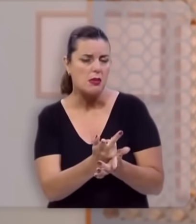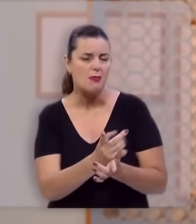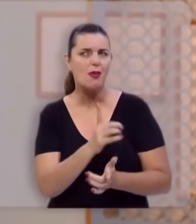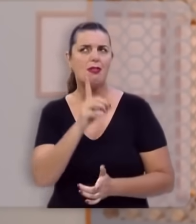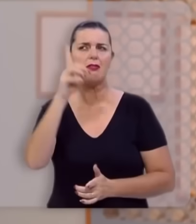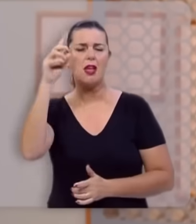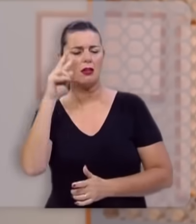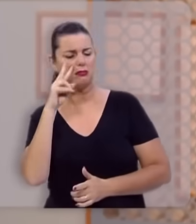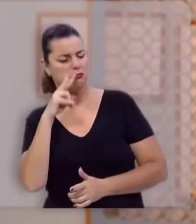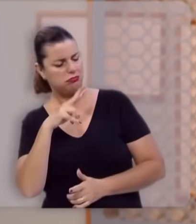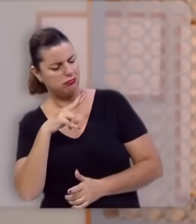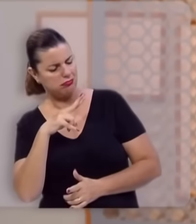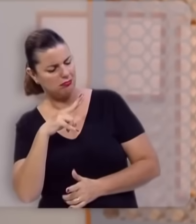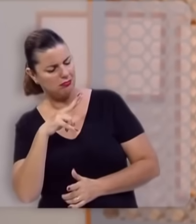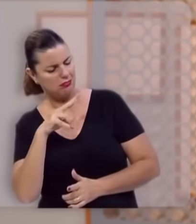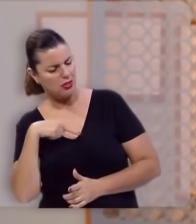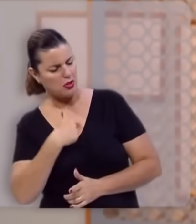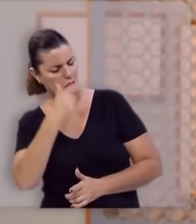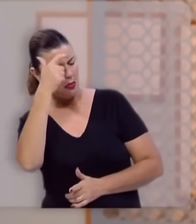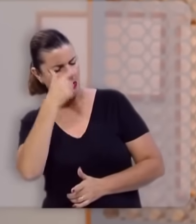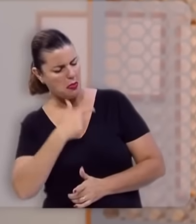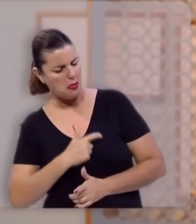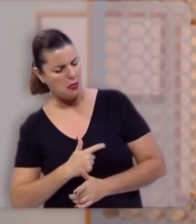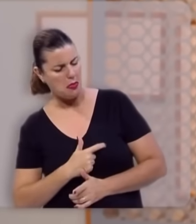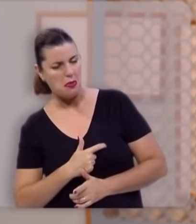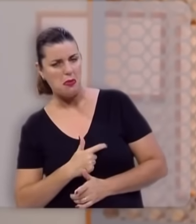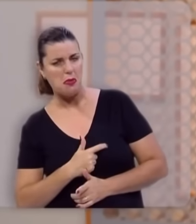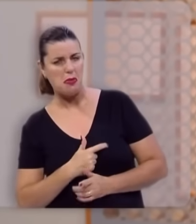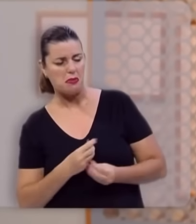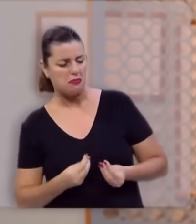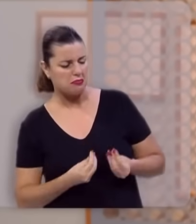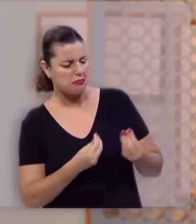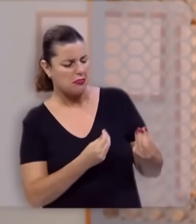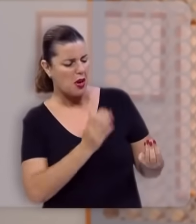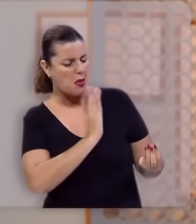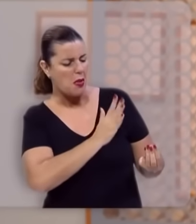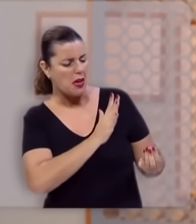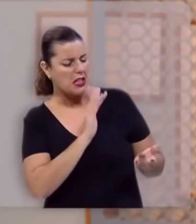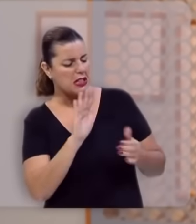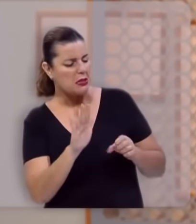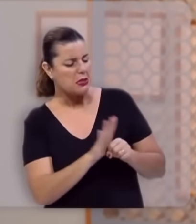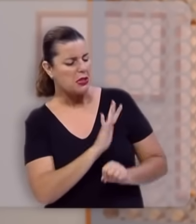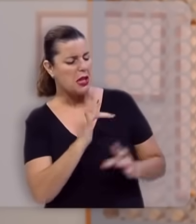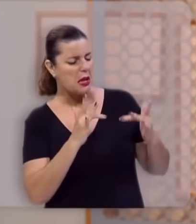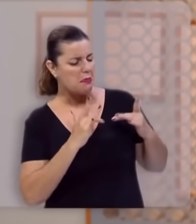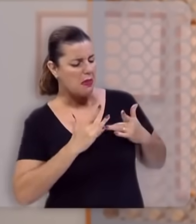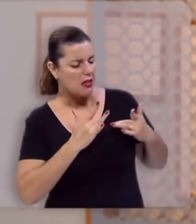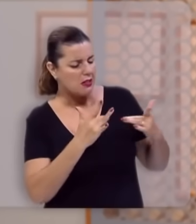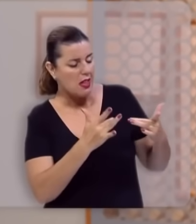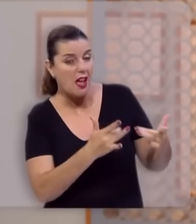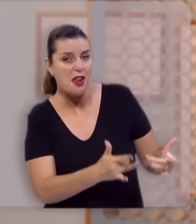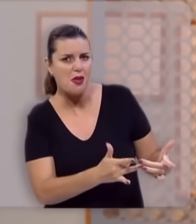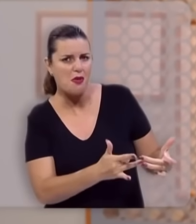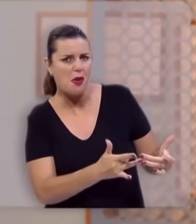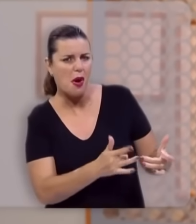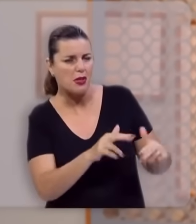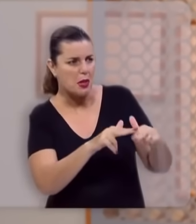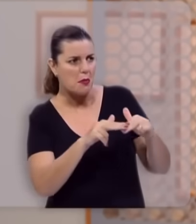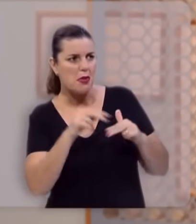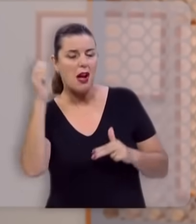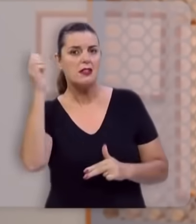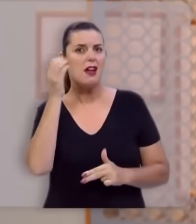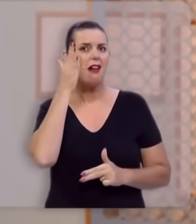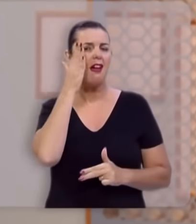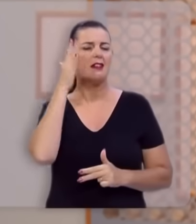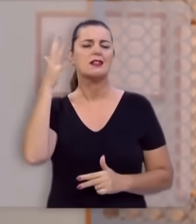Deus lançou em nós o seu coração cheio de misericórdia, e por sua graça